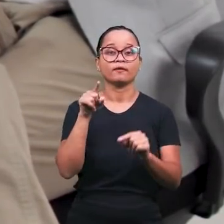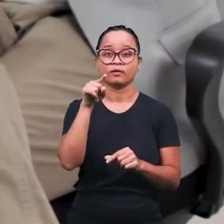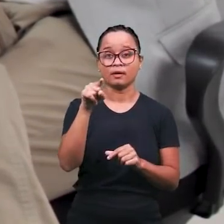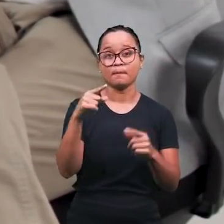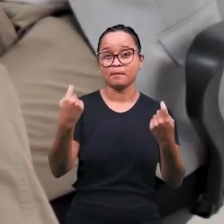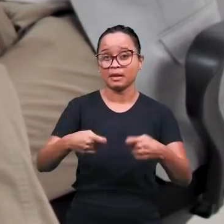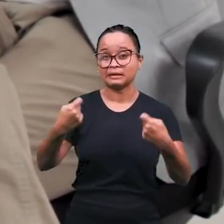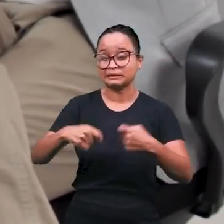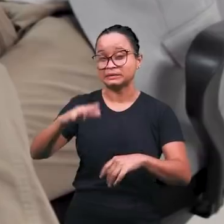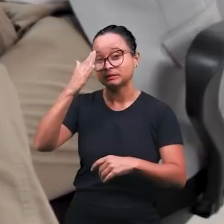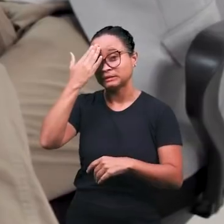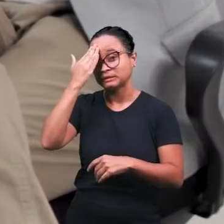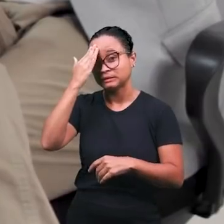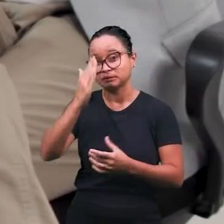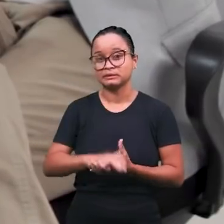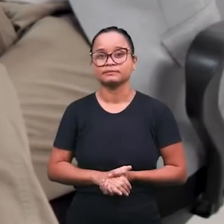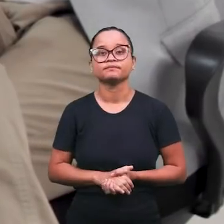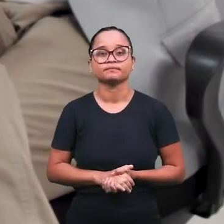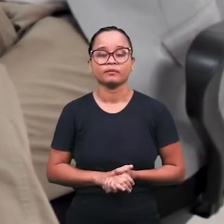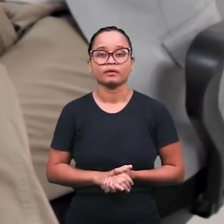entender que há